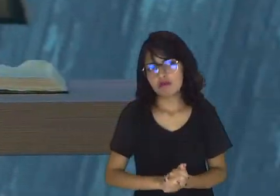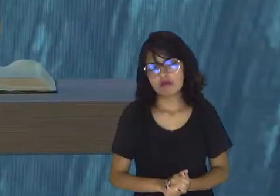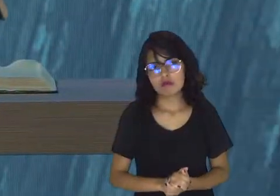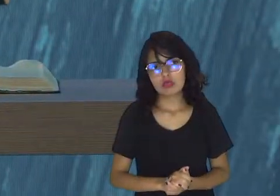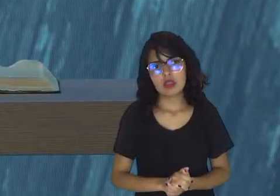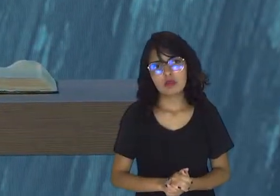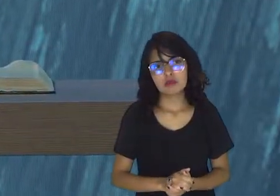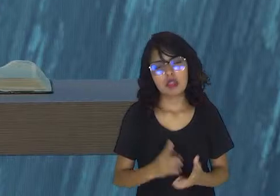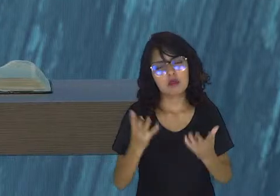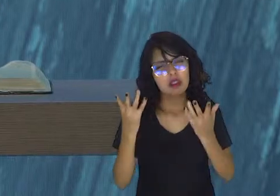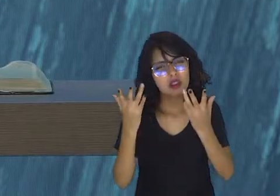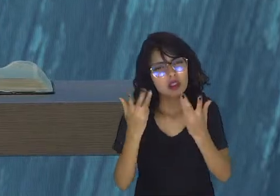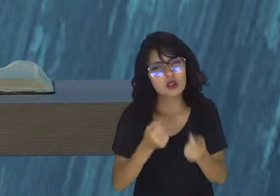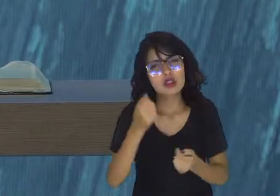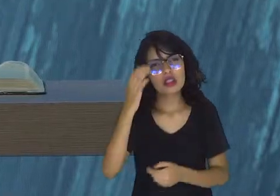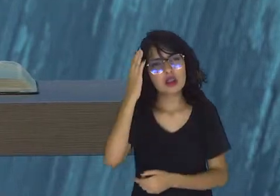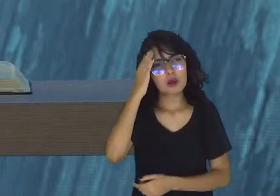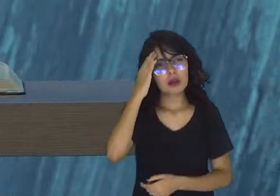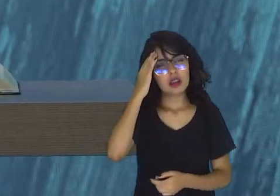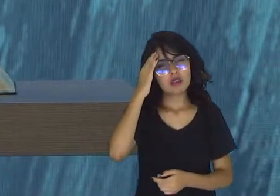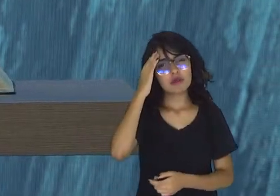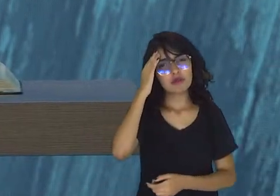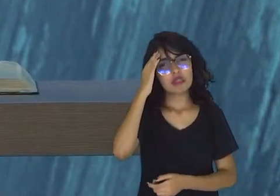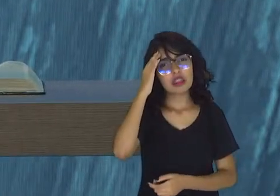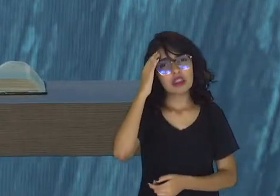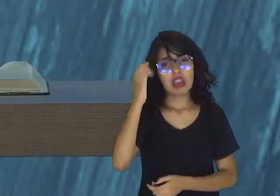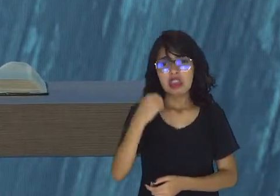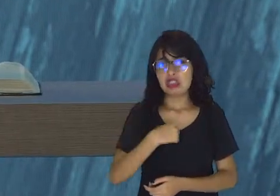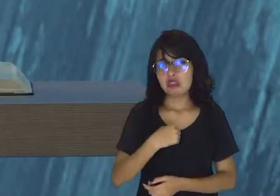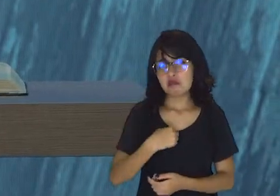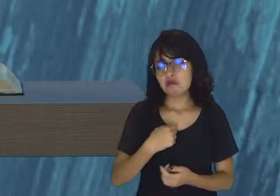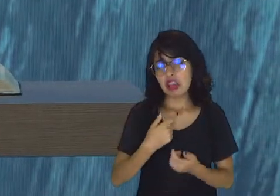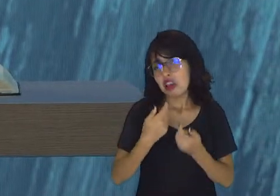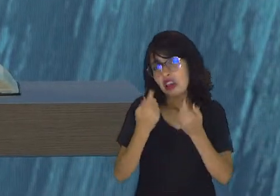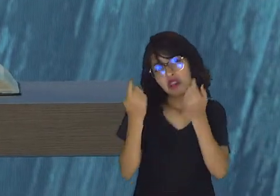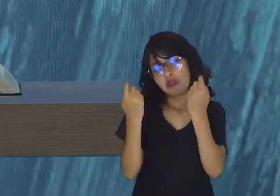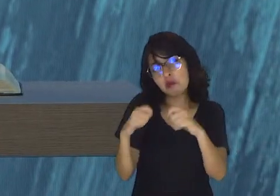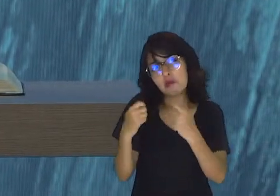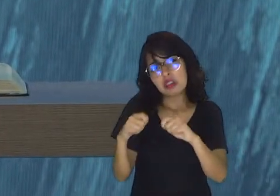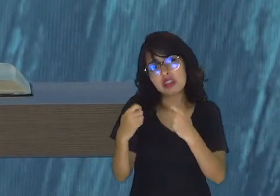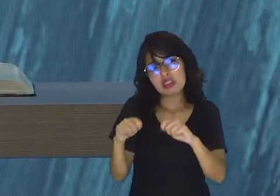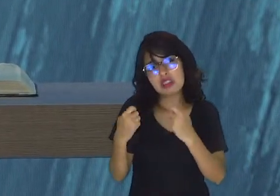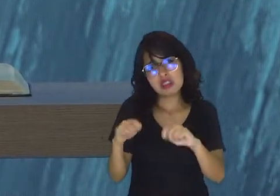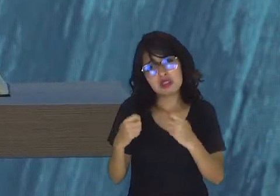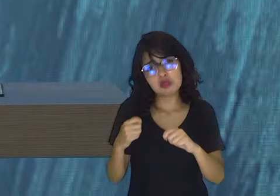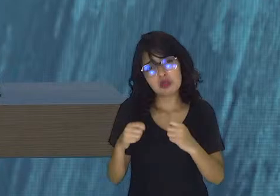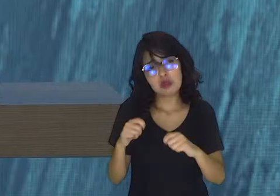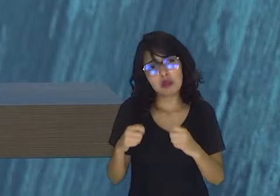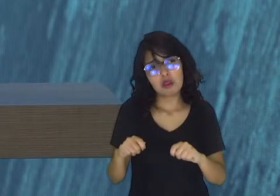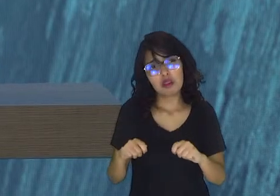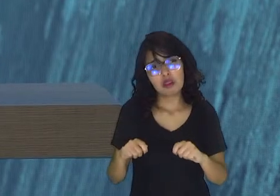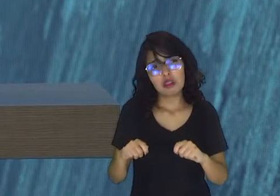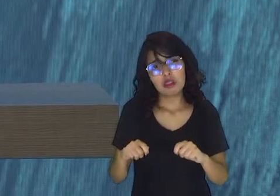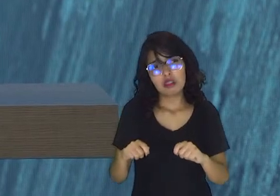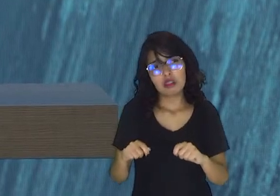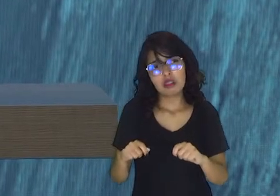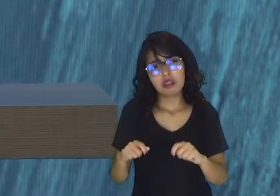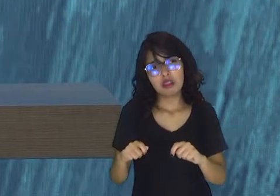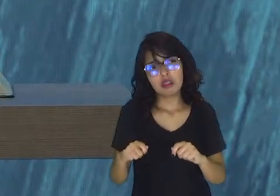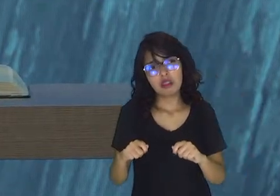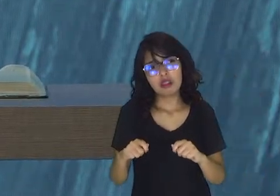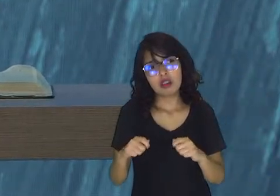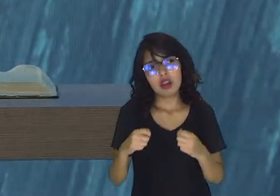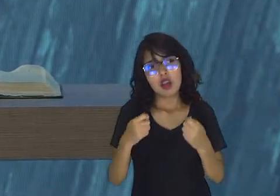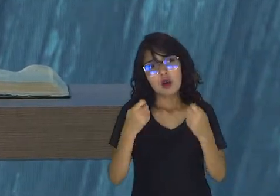não preciso acertar numa escolha de uma vida com propósito e nem